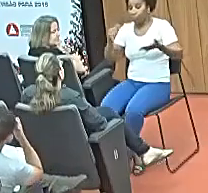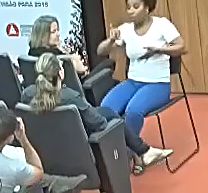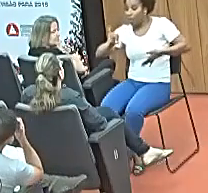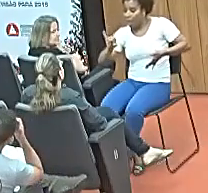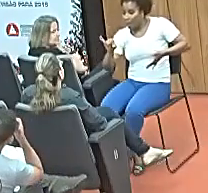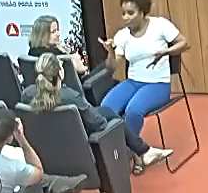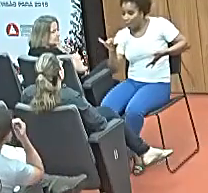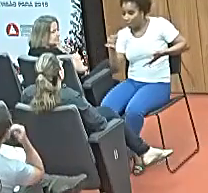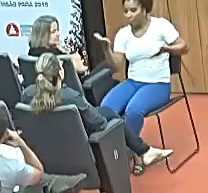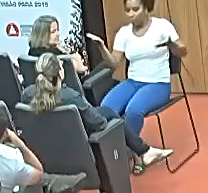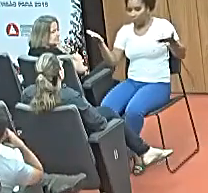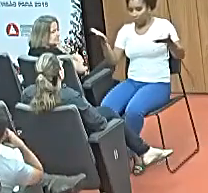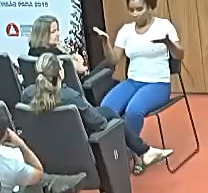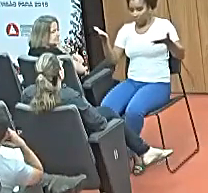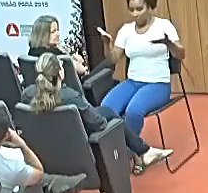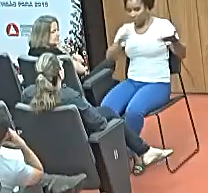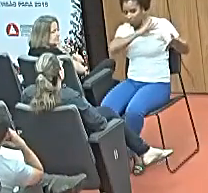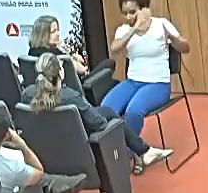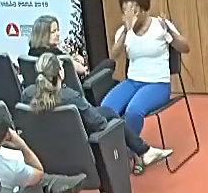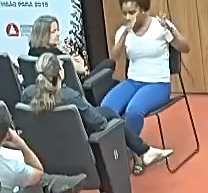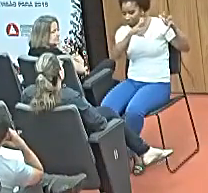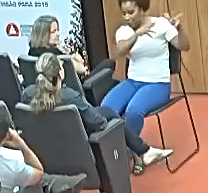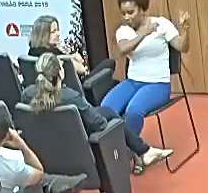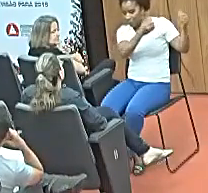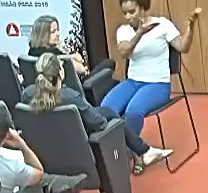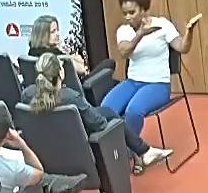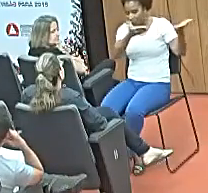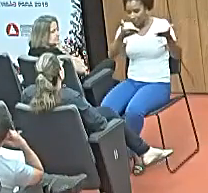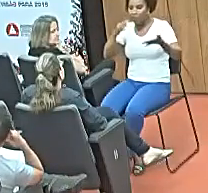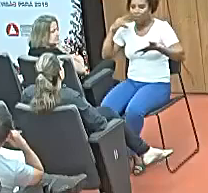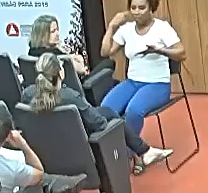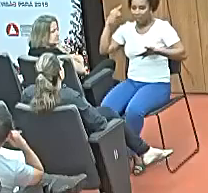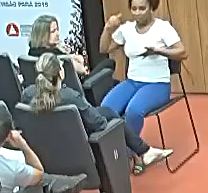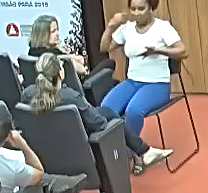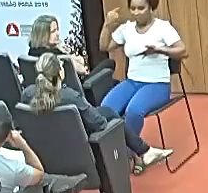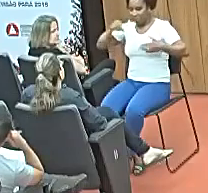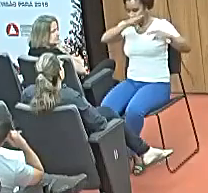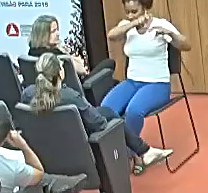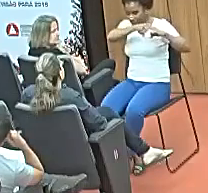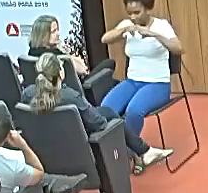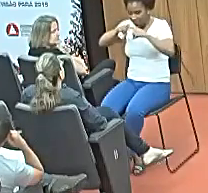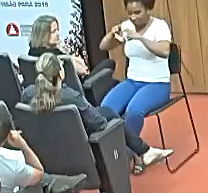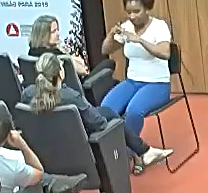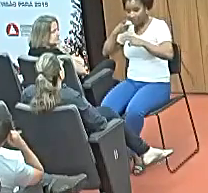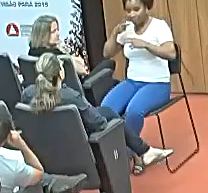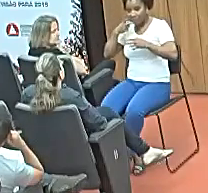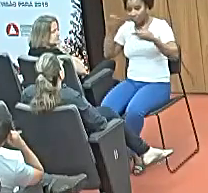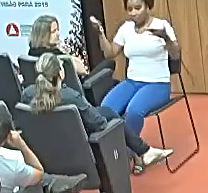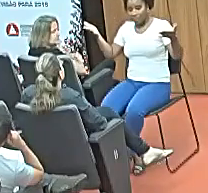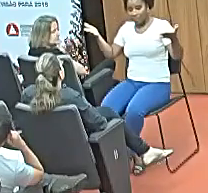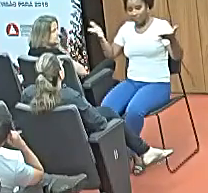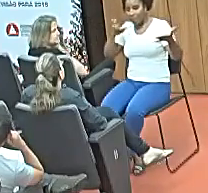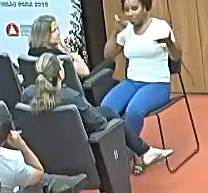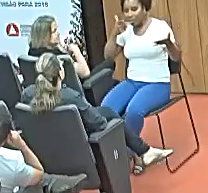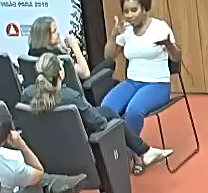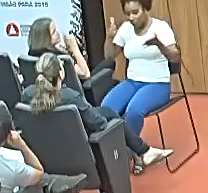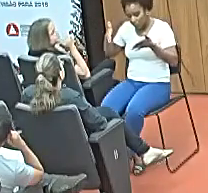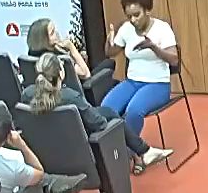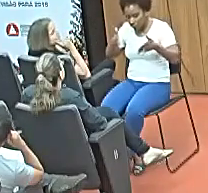entrar um pouquinho essa nossa causa está inserida na bacia hidrográfica do rio araçuaí